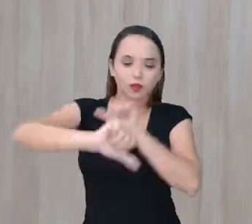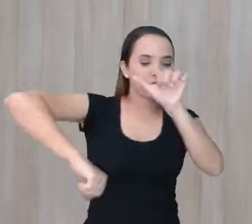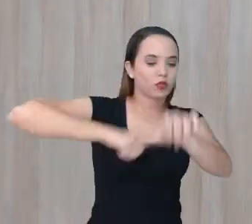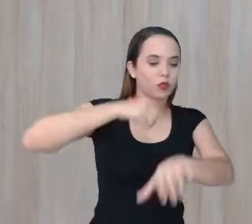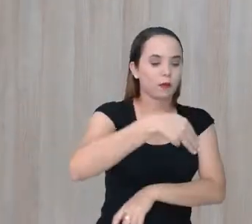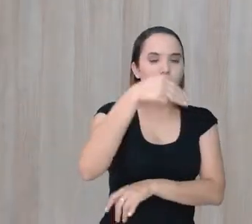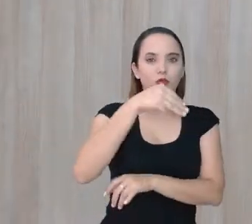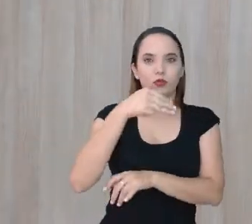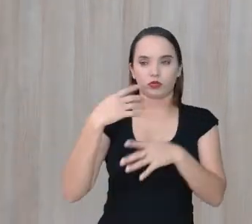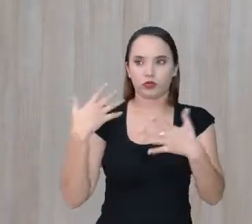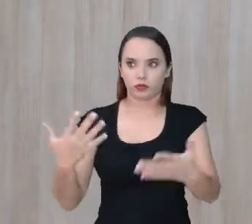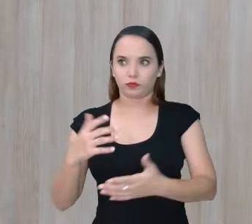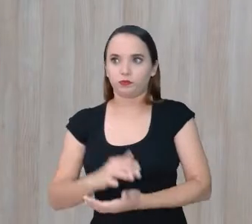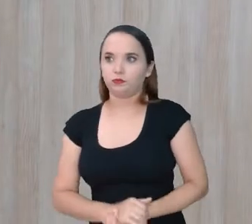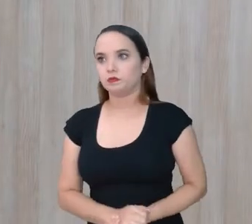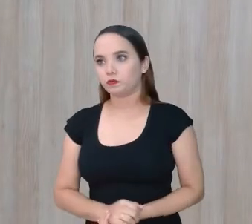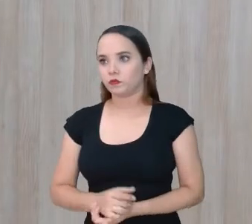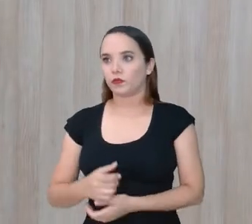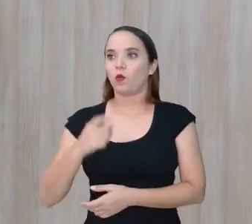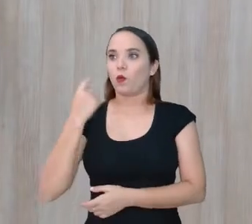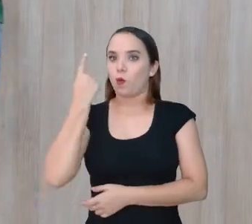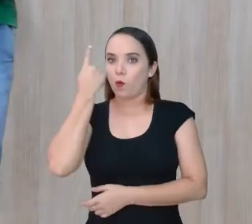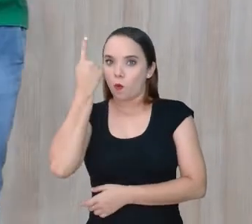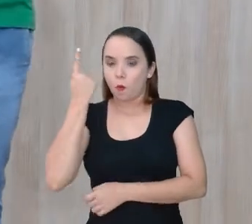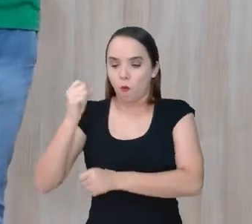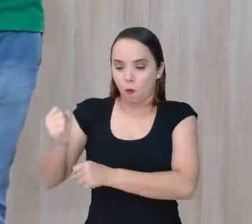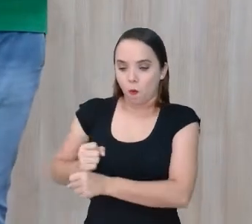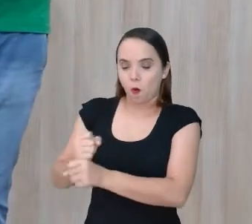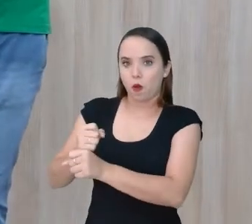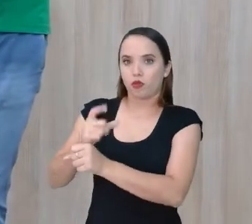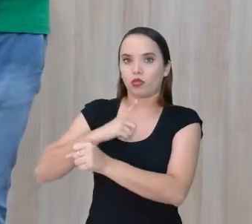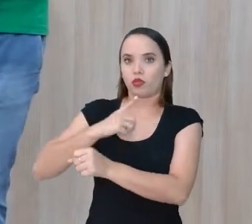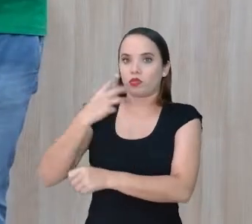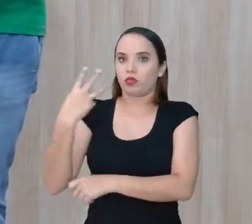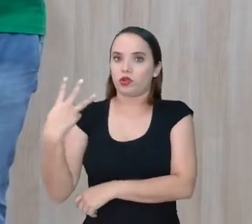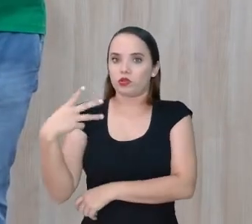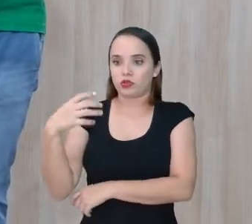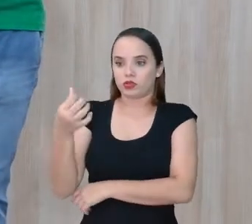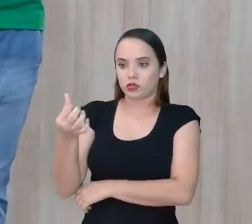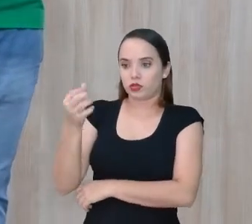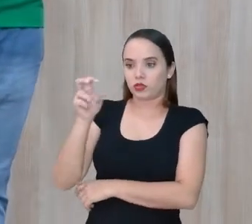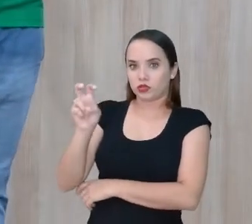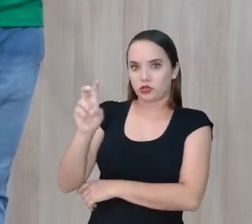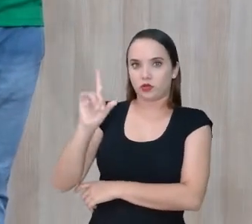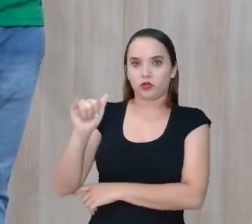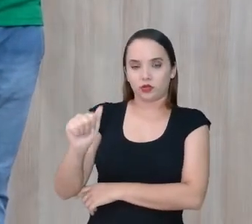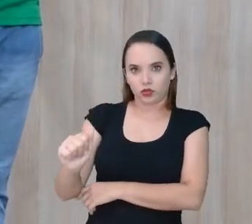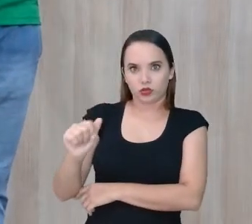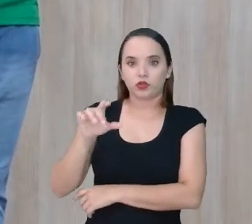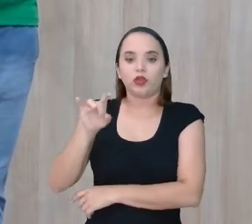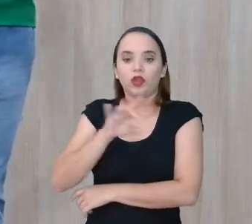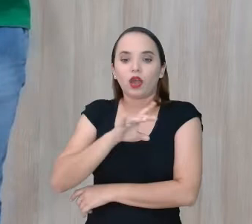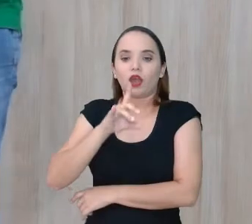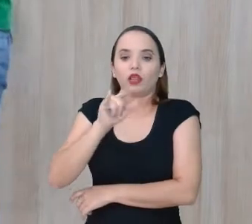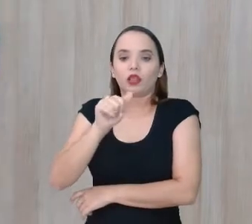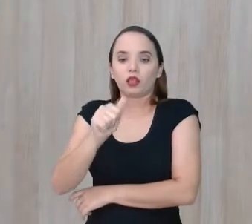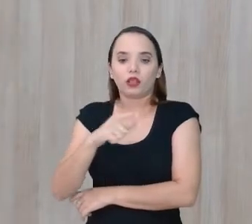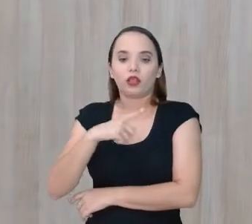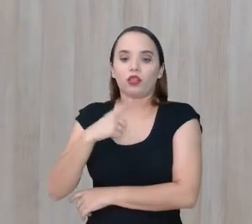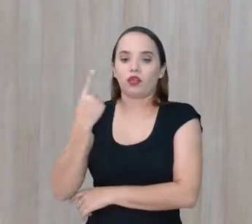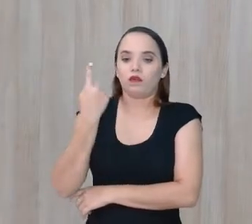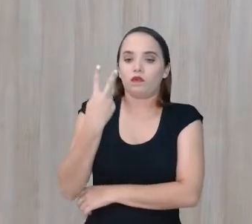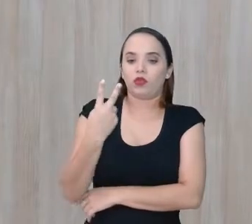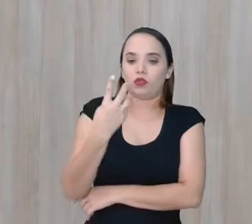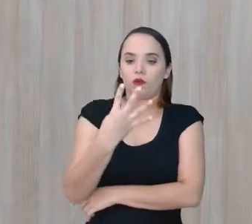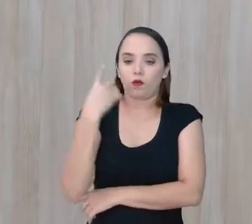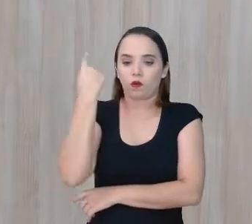um ano ele tem 365 dias e cada dia ele tem 24 horas. Então, se eu